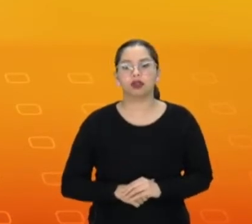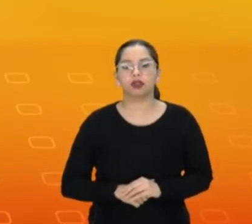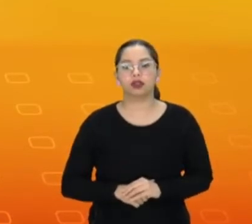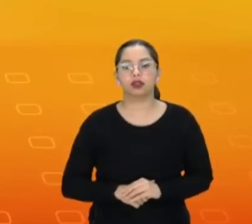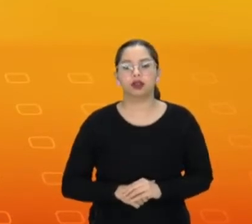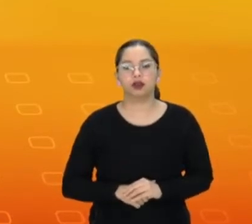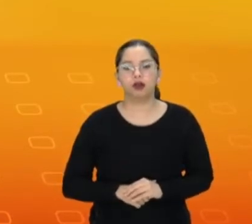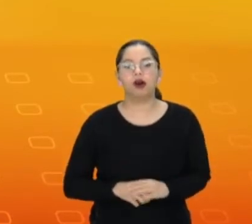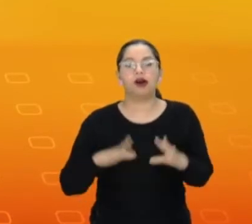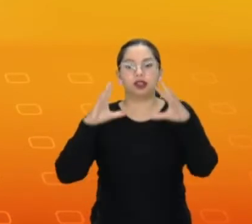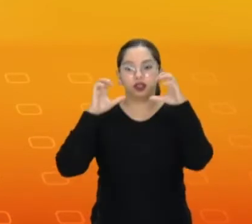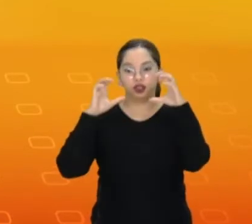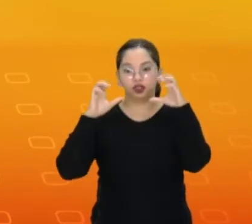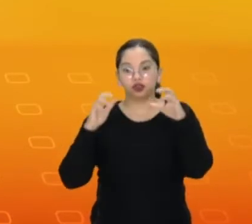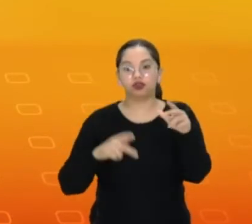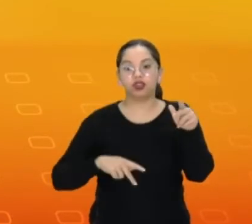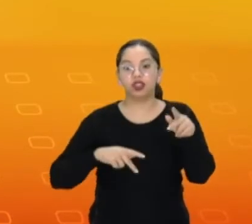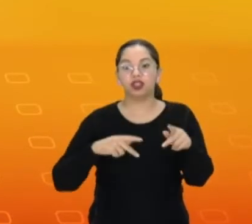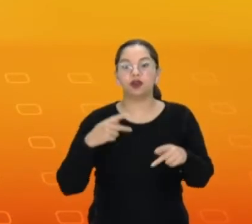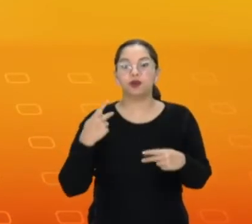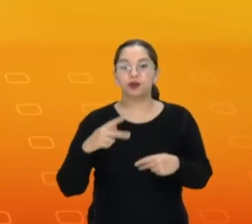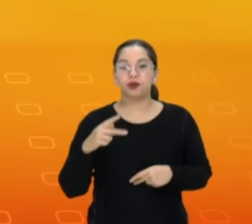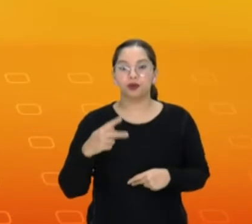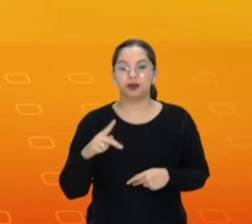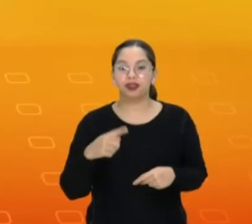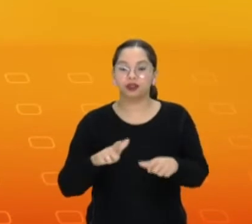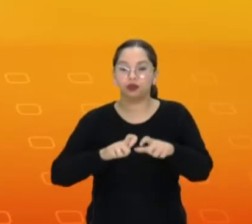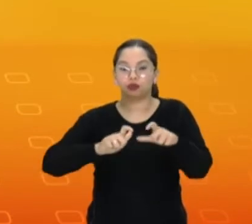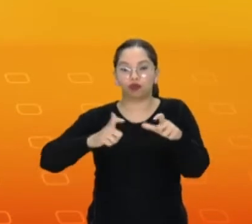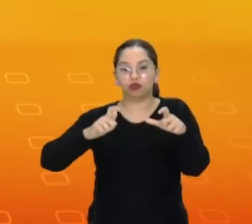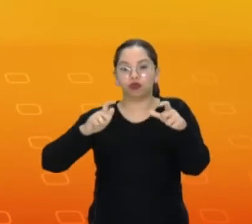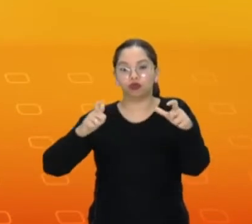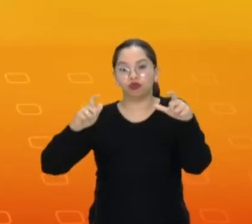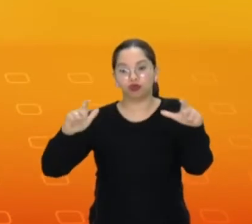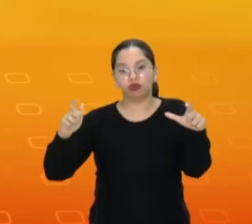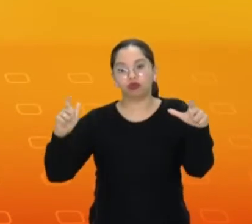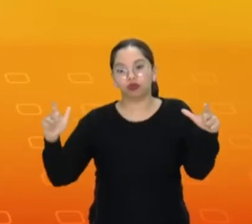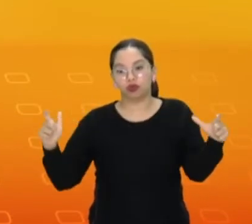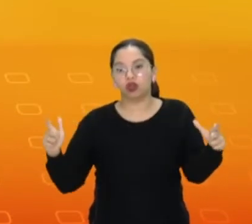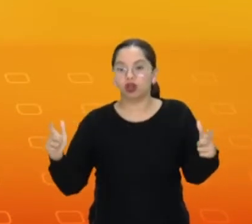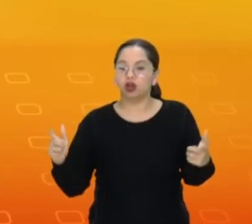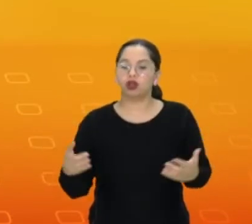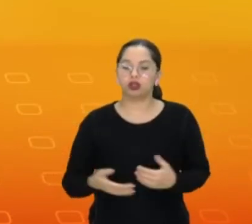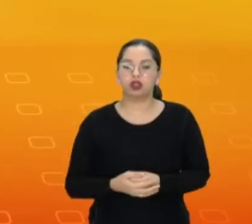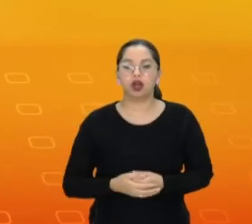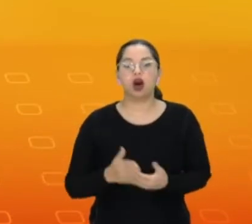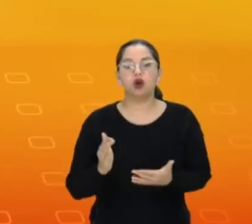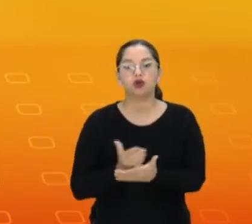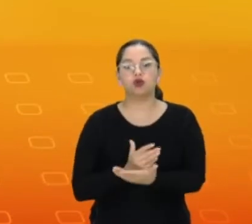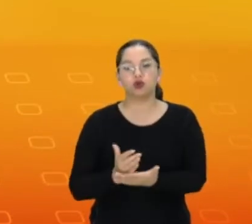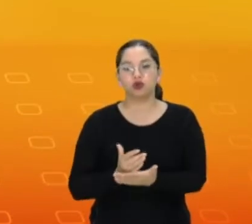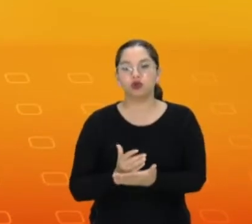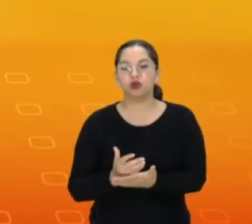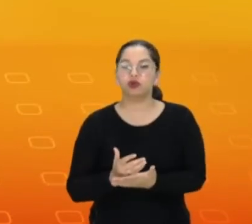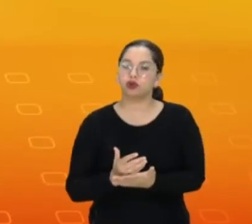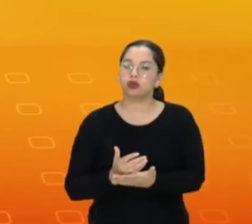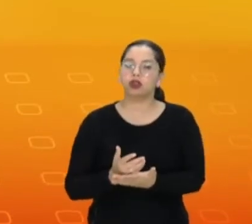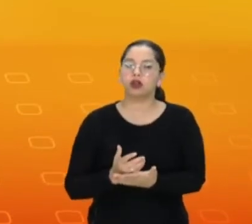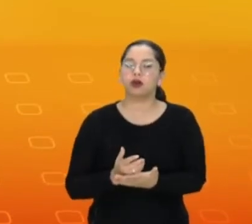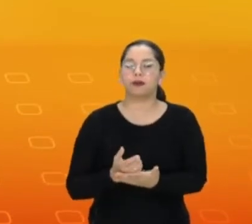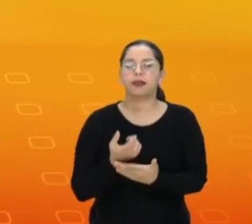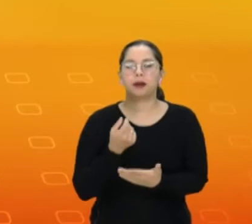nuvem pública né com grande escala a tendência que esses preços são coisas alguns casos pré-pago System abaixar